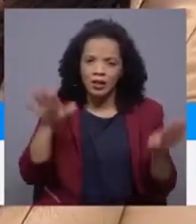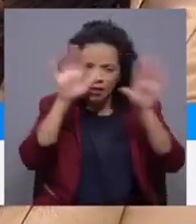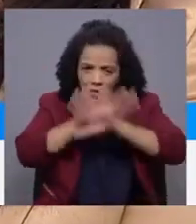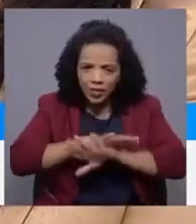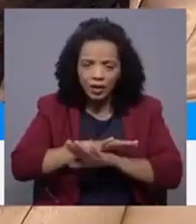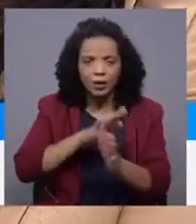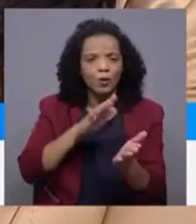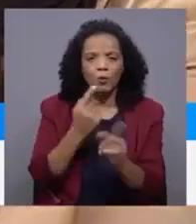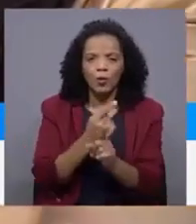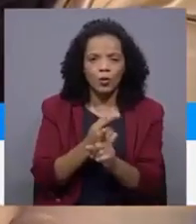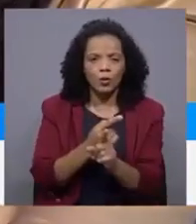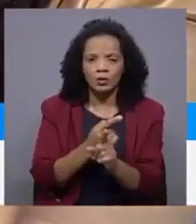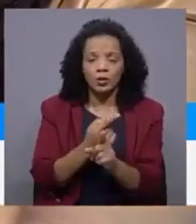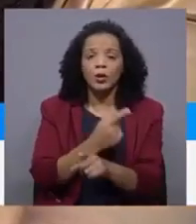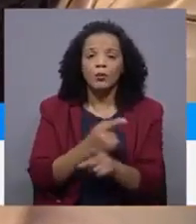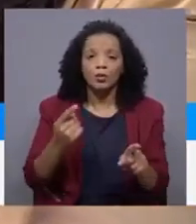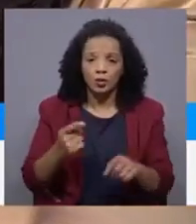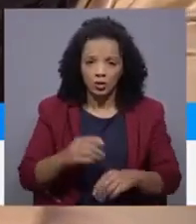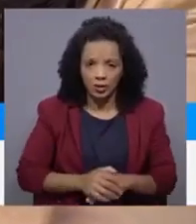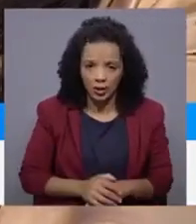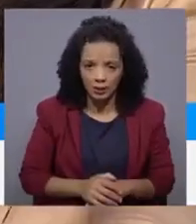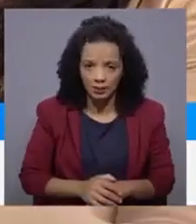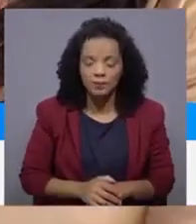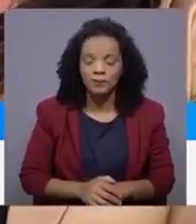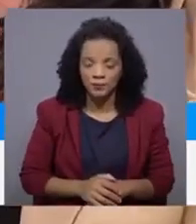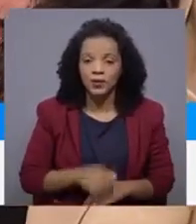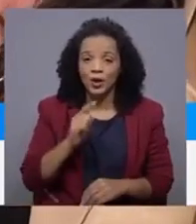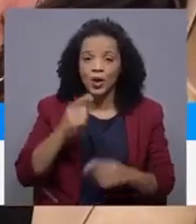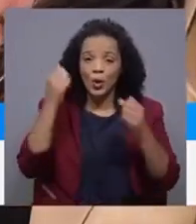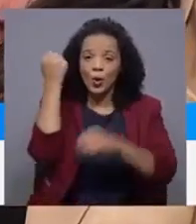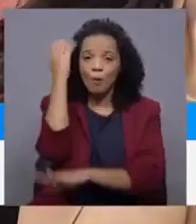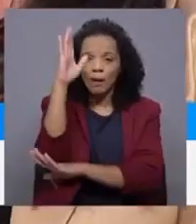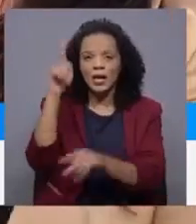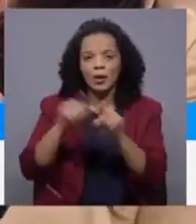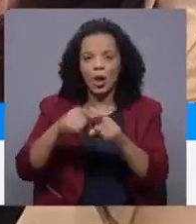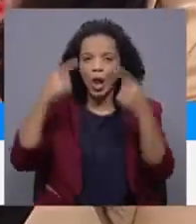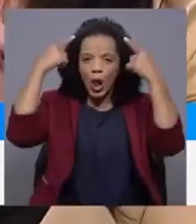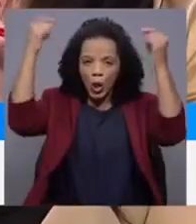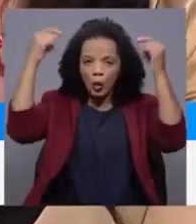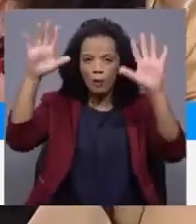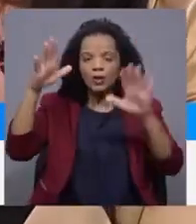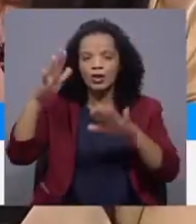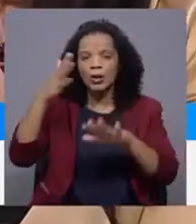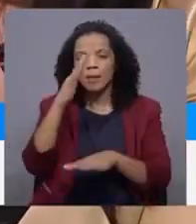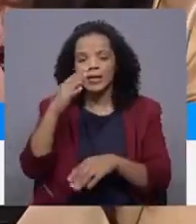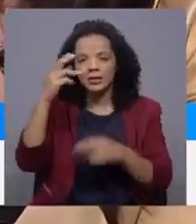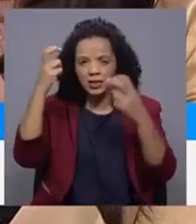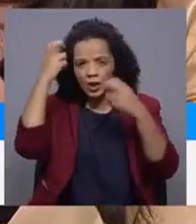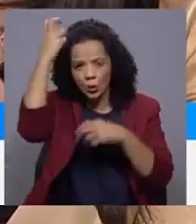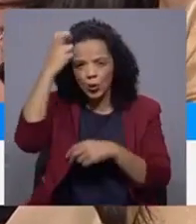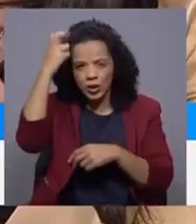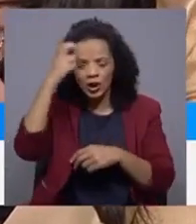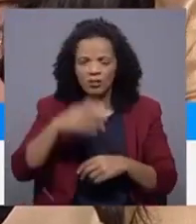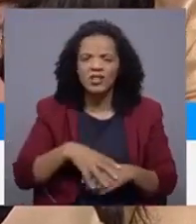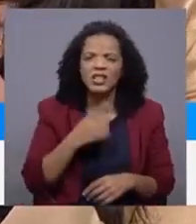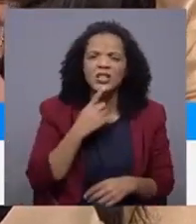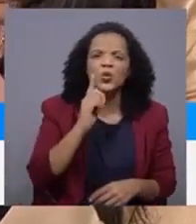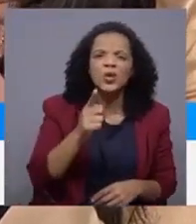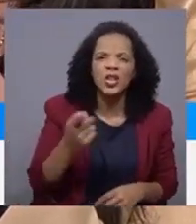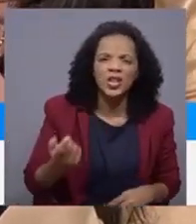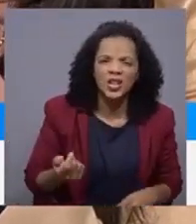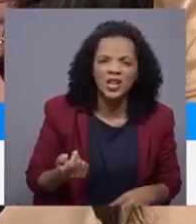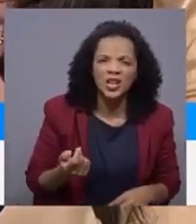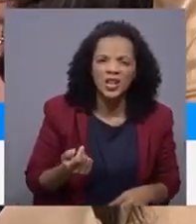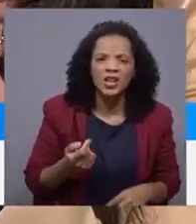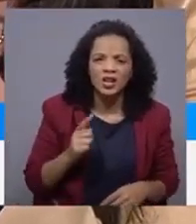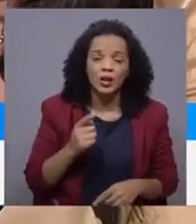uma evidência, é que o PAN é um lobo em pele de cordeiro. E deixe-me dizer outra coisa, o mundo rural e este modo de vida... O que é que isso quer dizer? O que é que isso quer dizer? É um lobo com